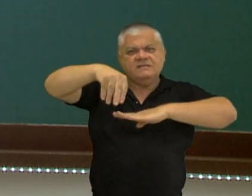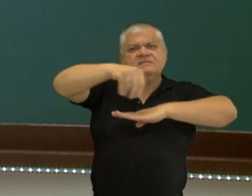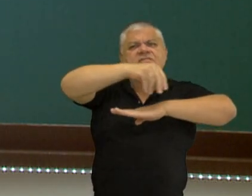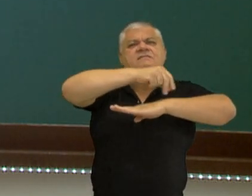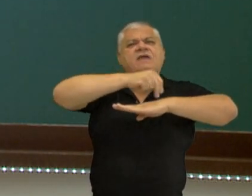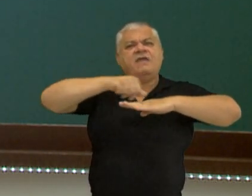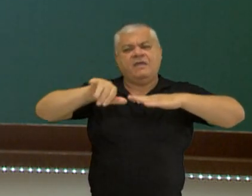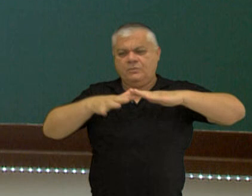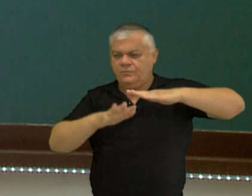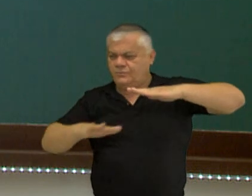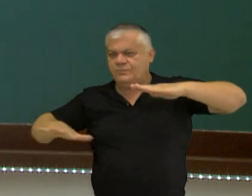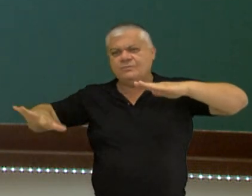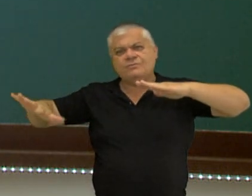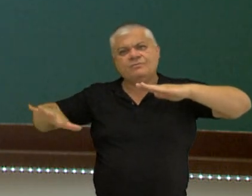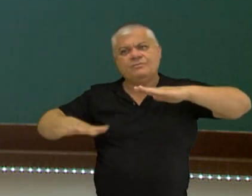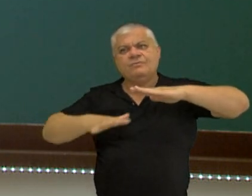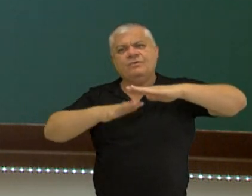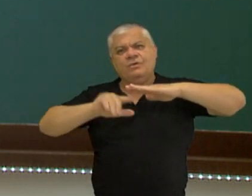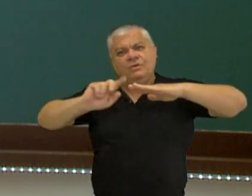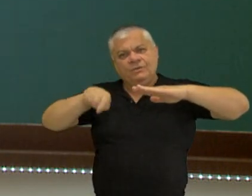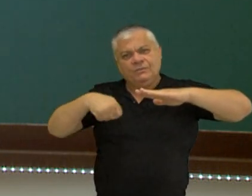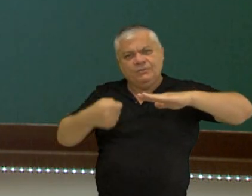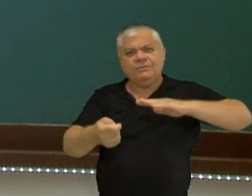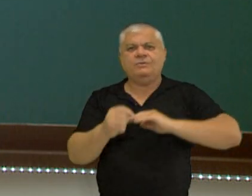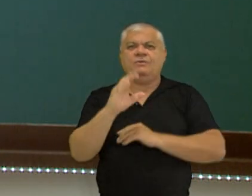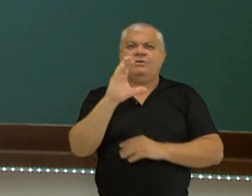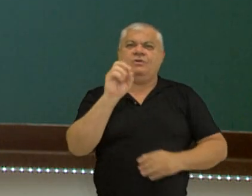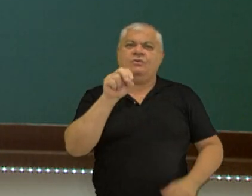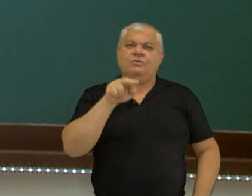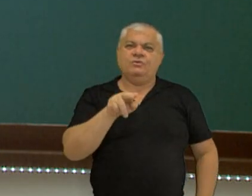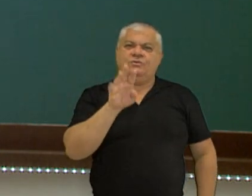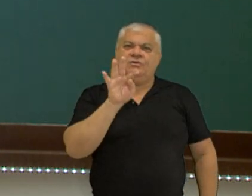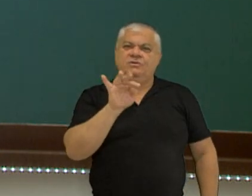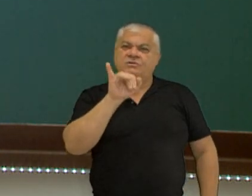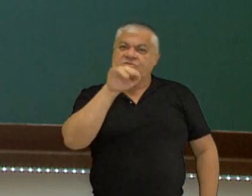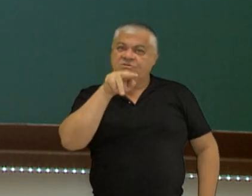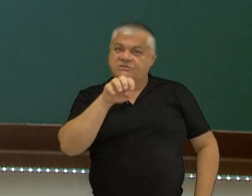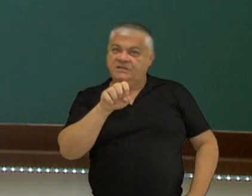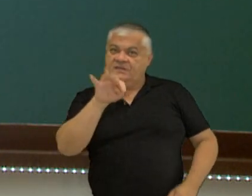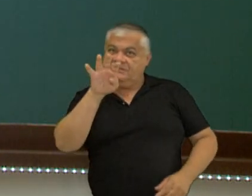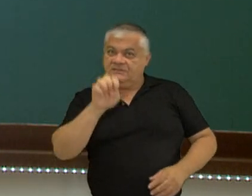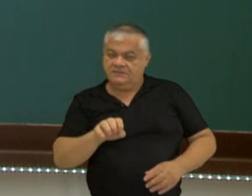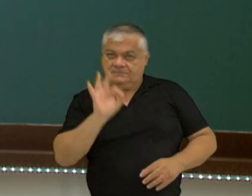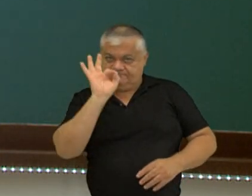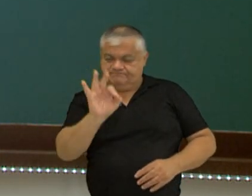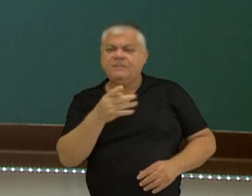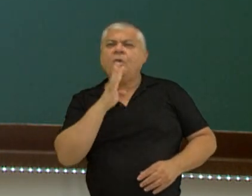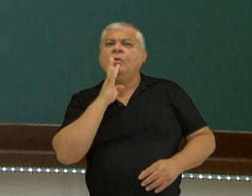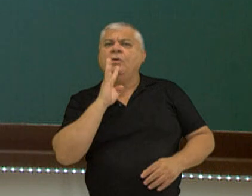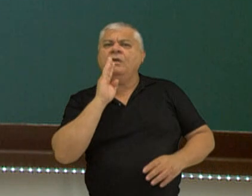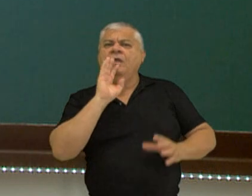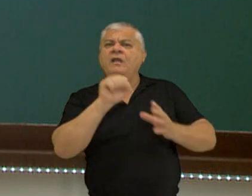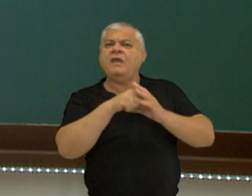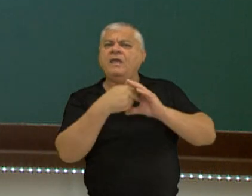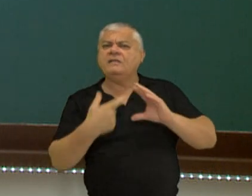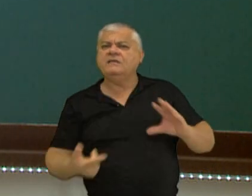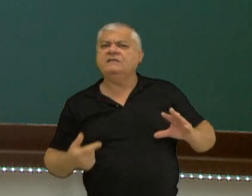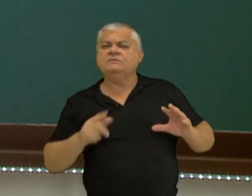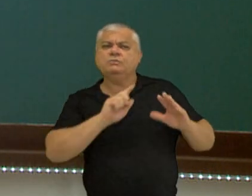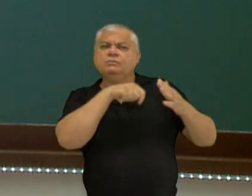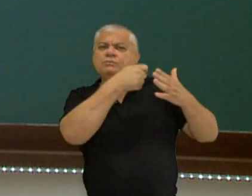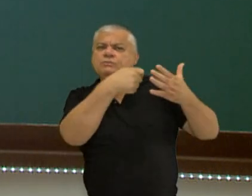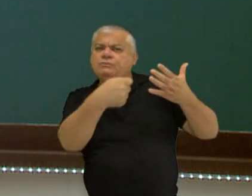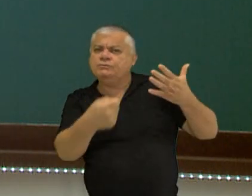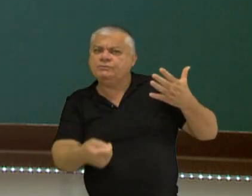do nível do oceano, que nós chamamos de continentes. Então, vamos conhecer características gerais, pelo